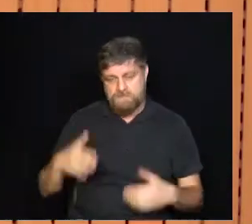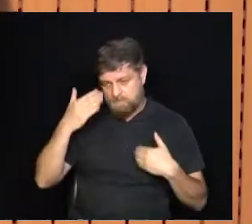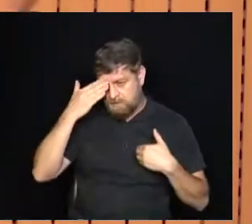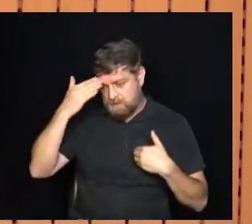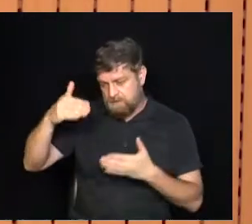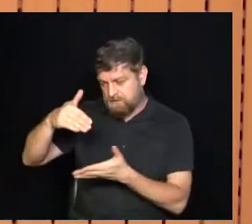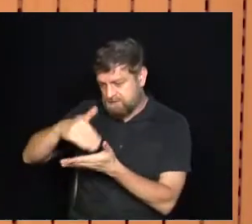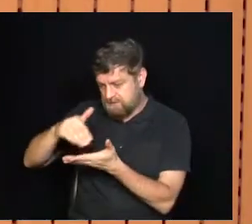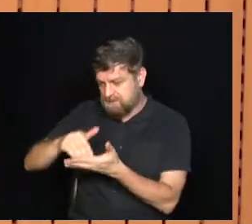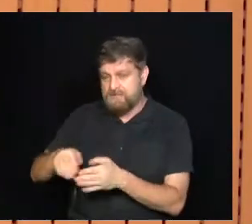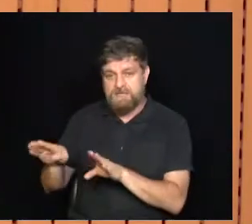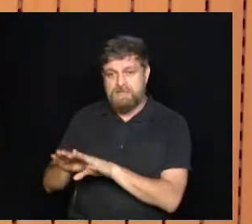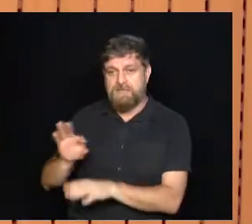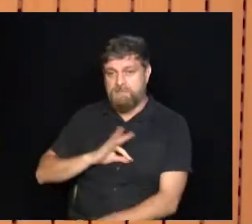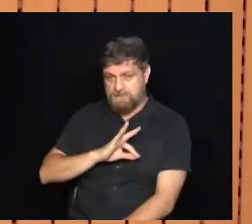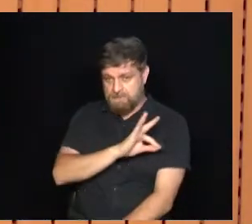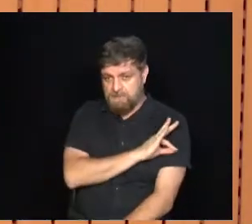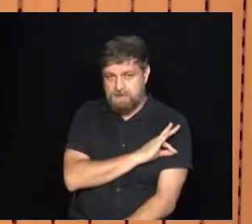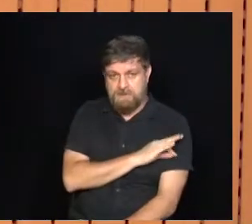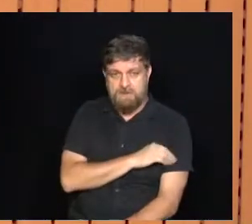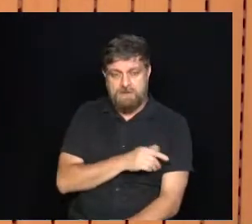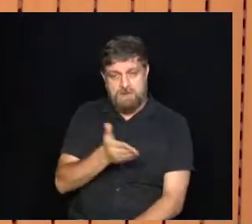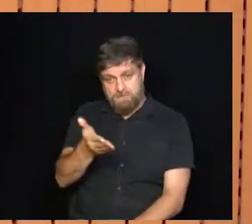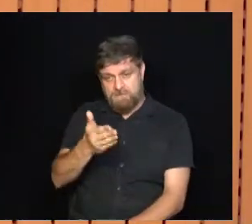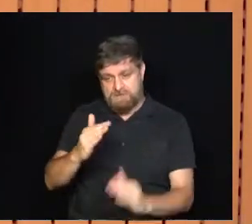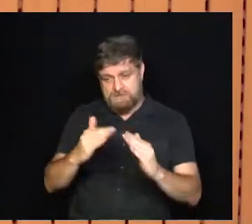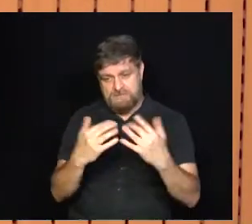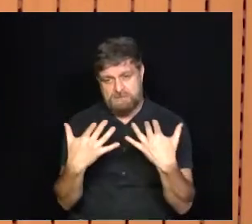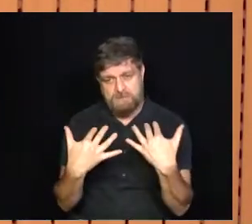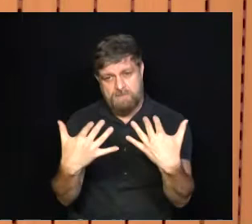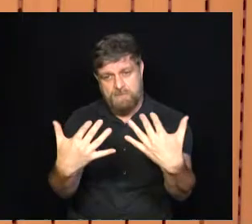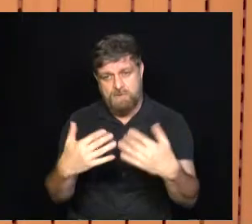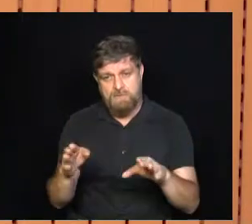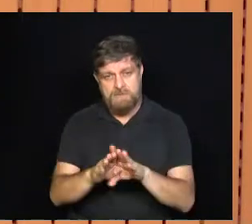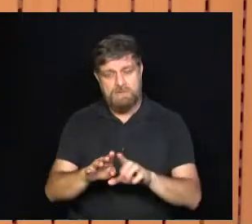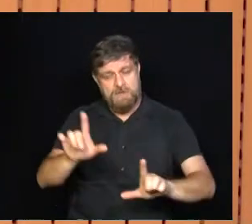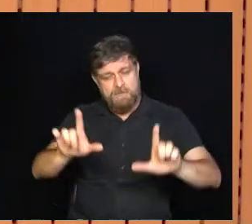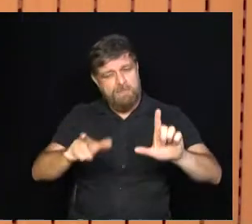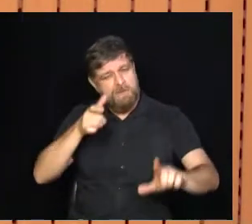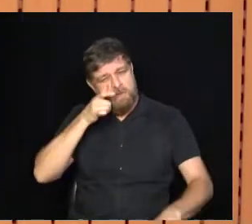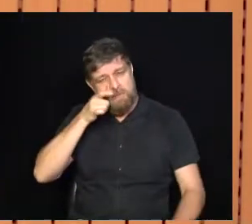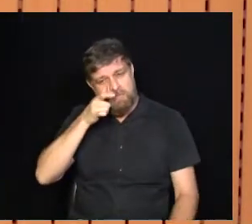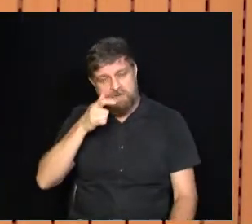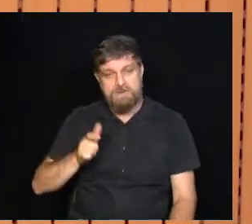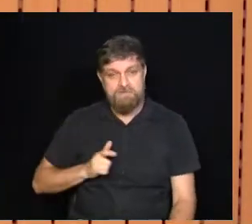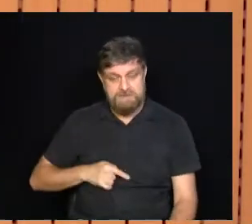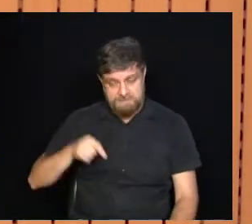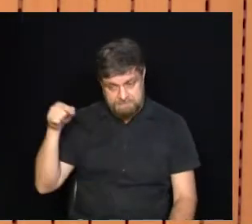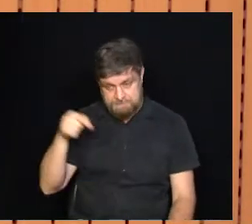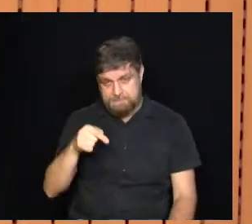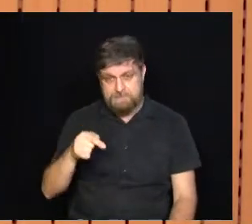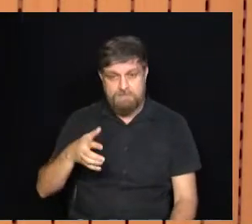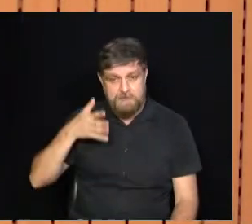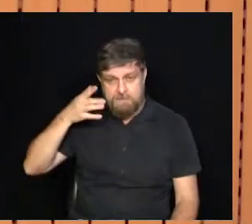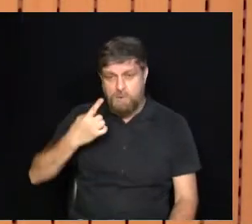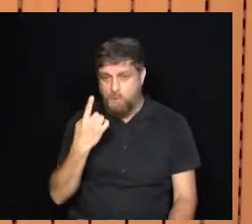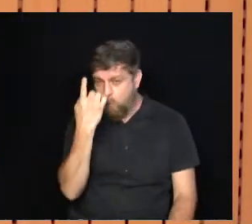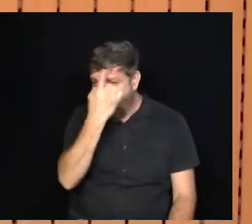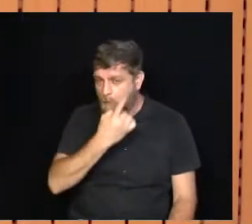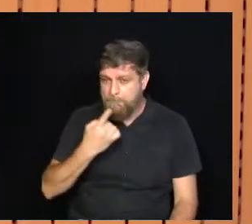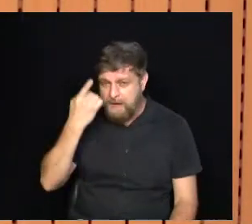secretária, agradeço, comandante Lourdes, agradeço você de casa, você que está nos assistindo. Veja né, foi 1 hora